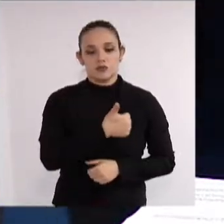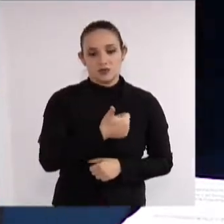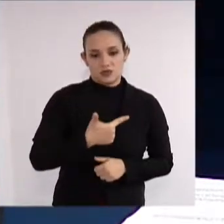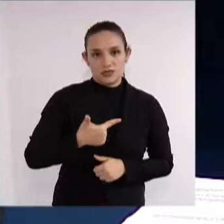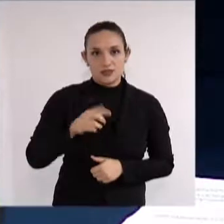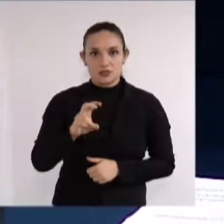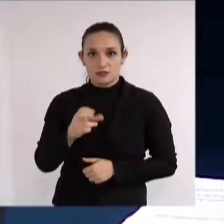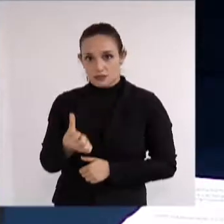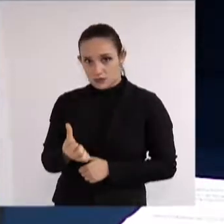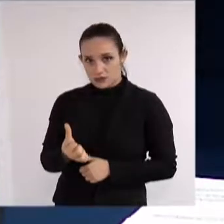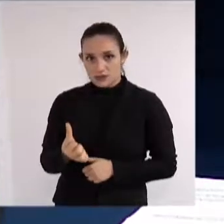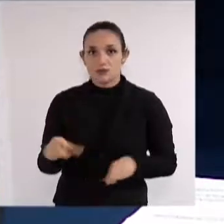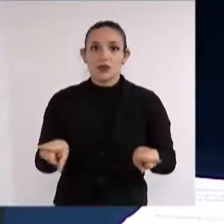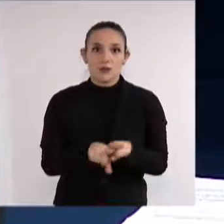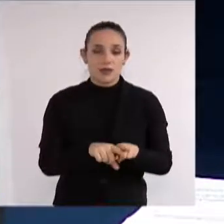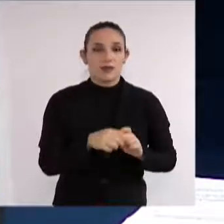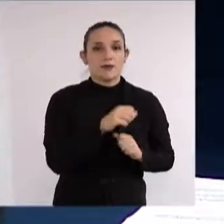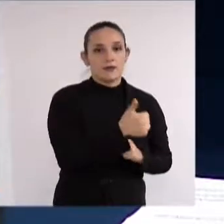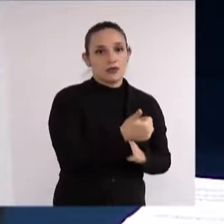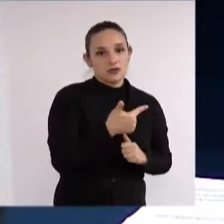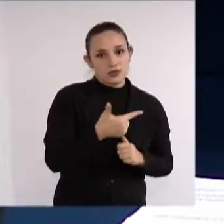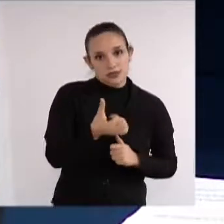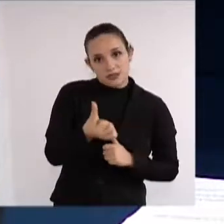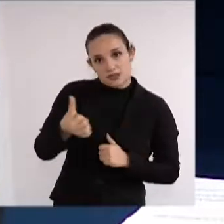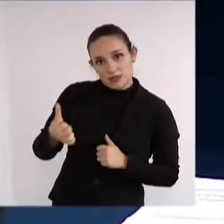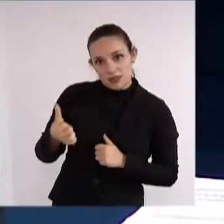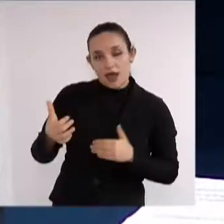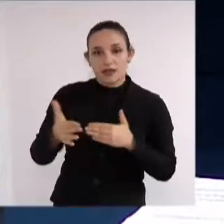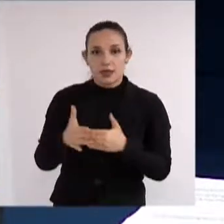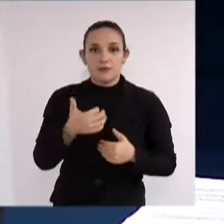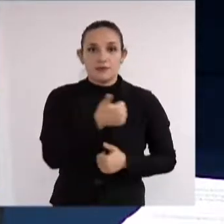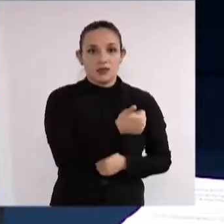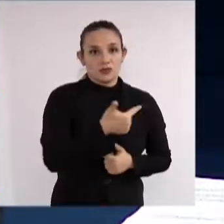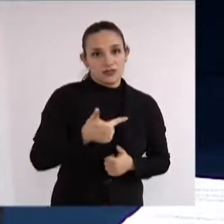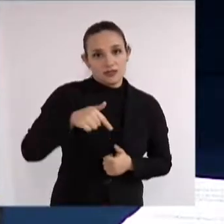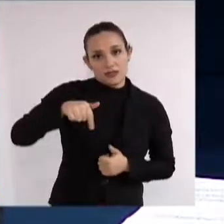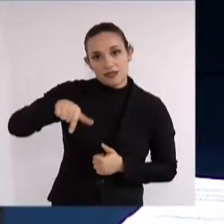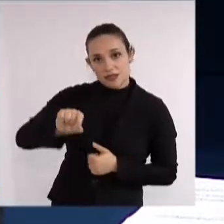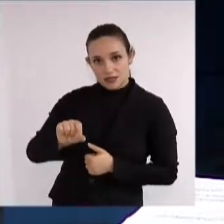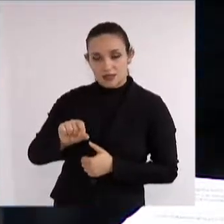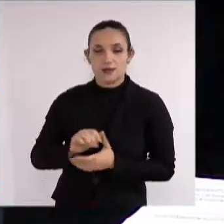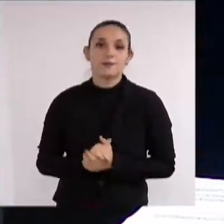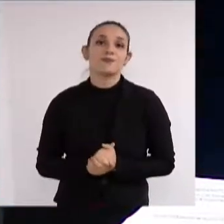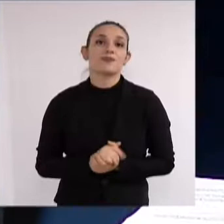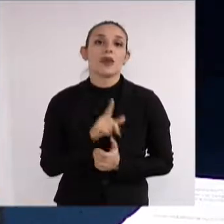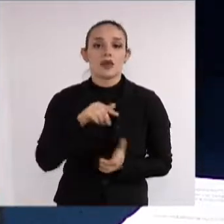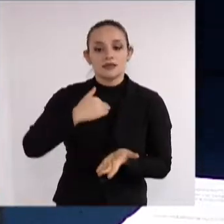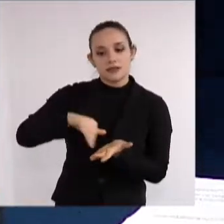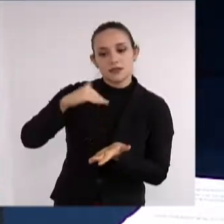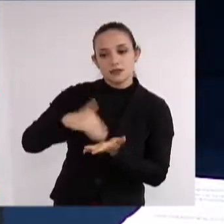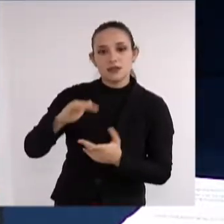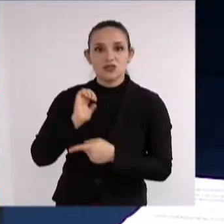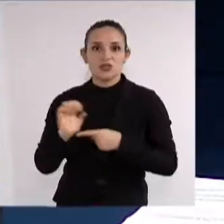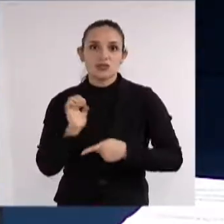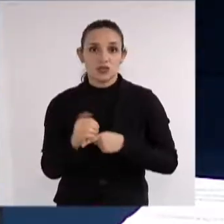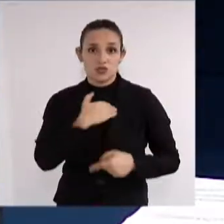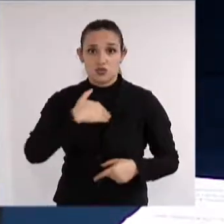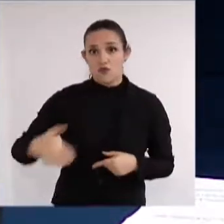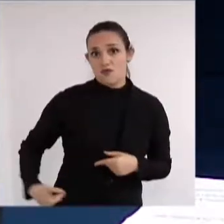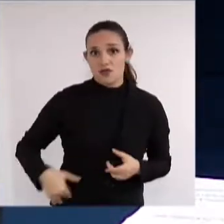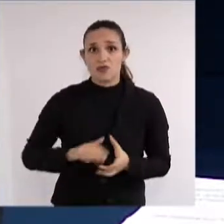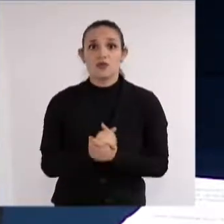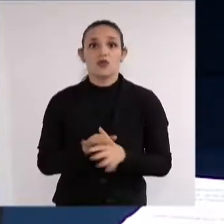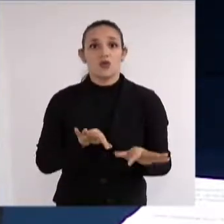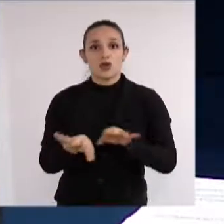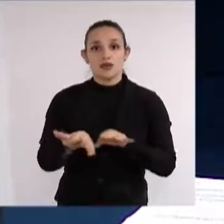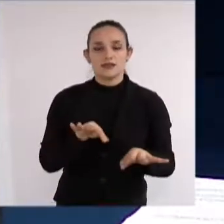1256 e 1266 a 1270, da Secretaria de Estado de Governo